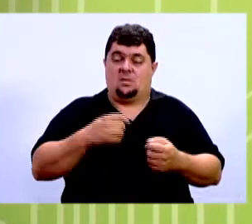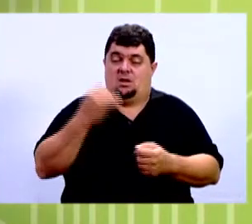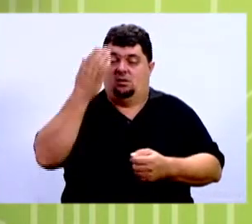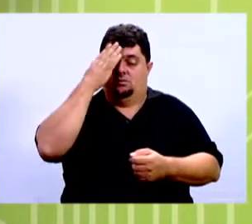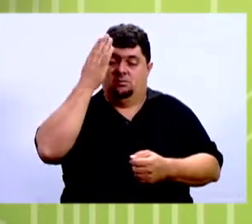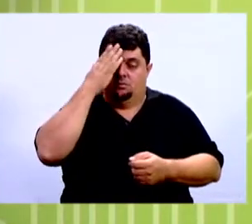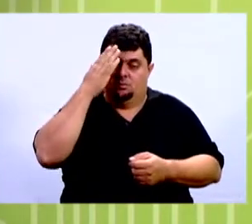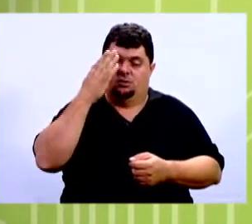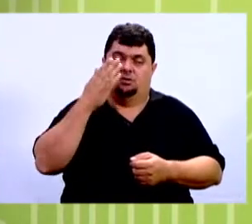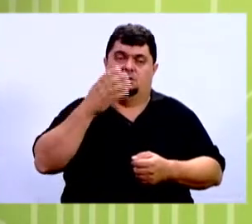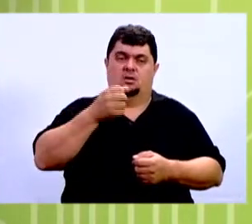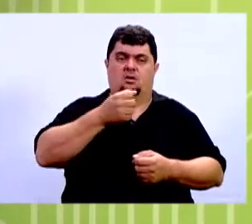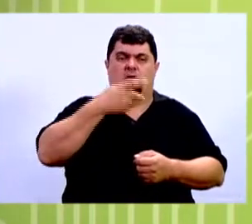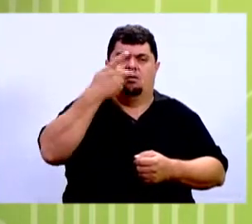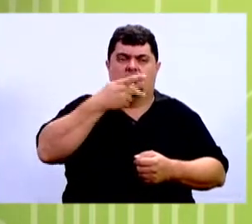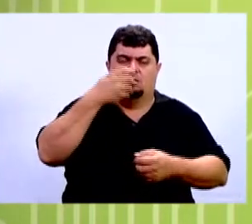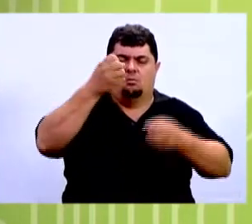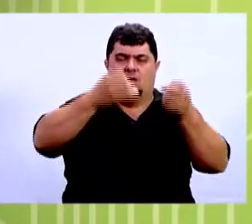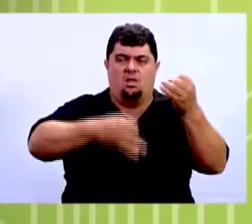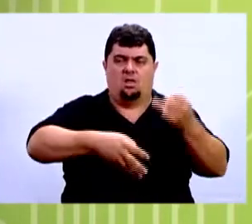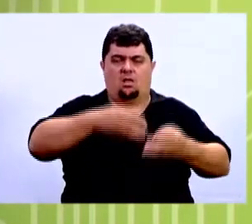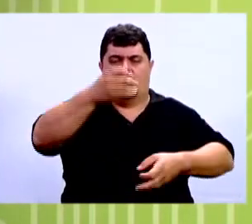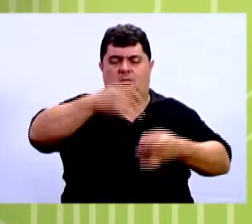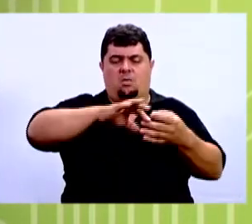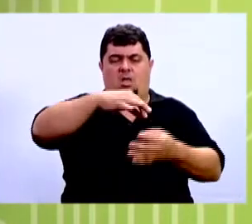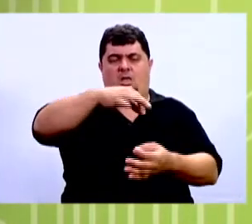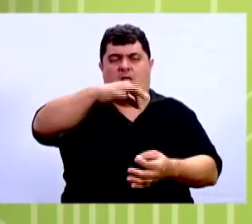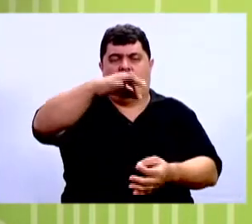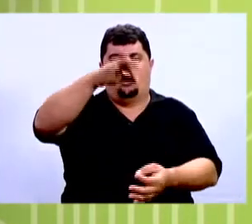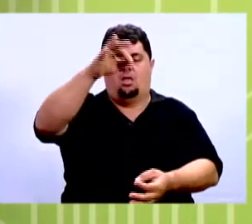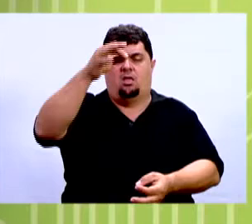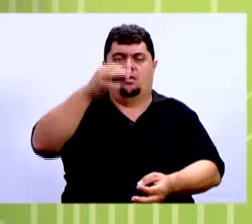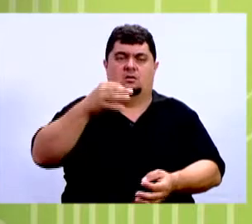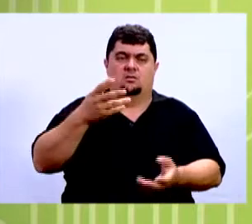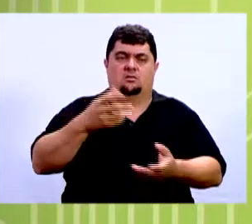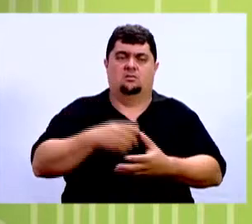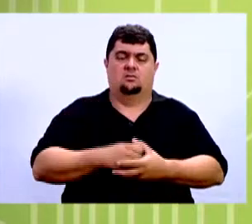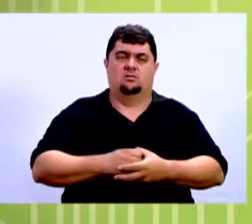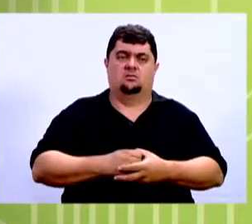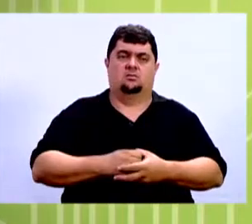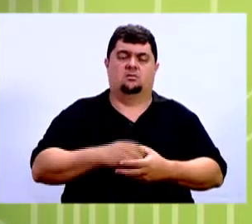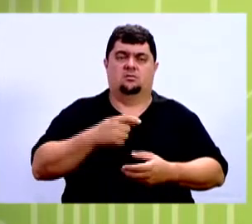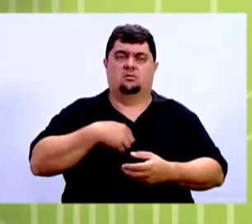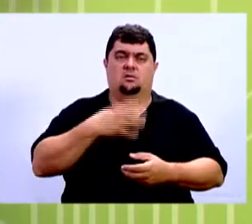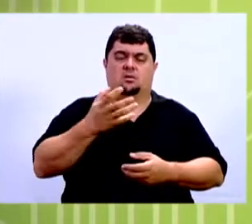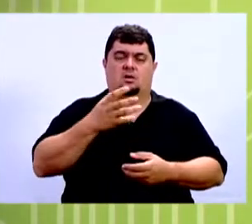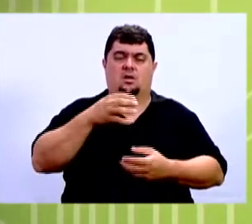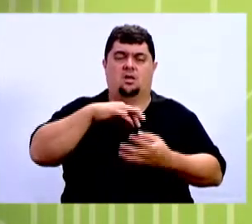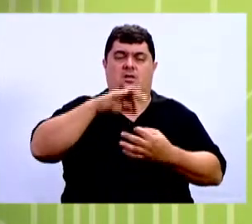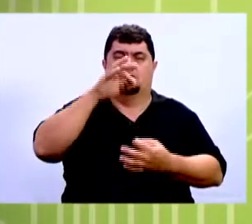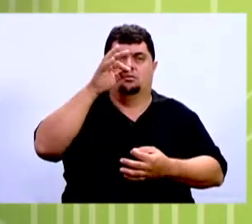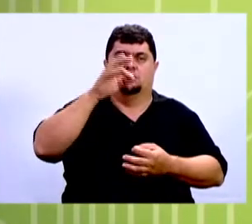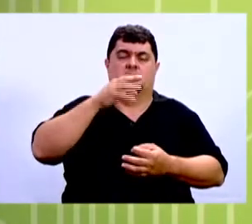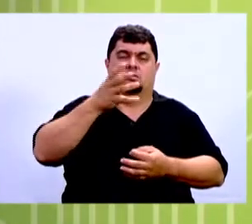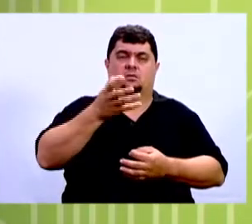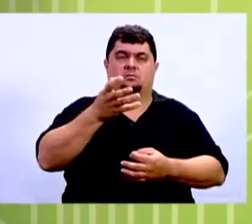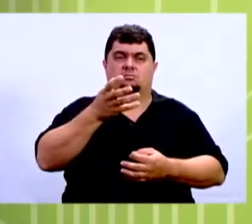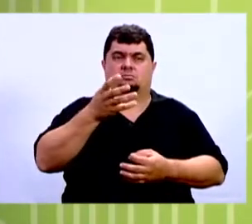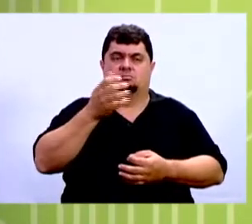isso, deixar a pessoa falar, talvez você está fazendo uma entrevista não aberta, né? Então eu quero fazer uma análise de discurso, eu estou entrevistando aquela